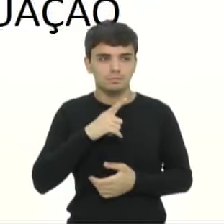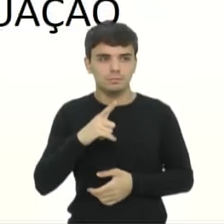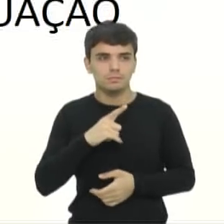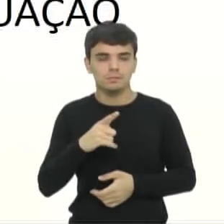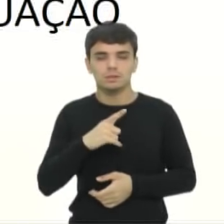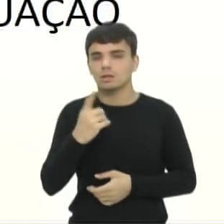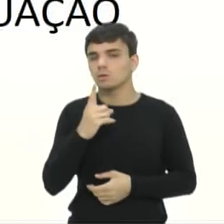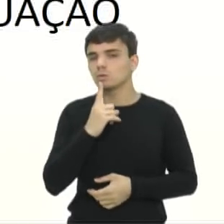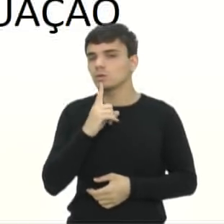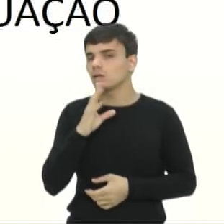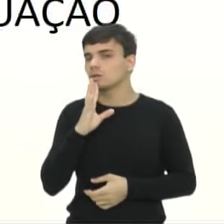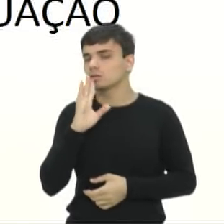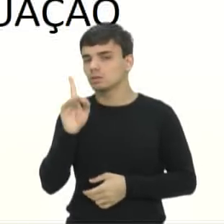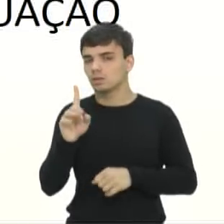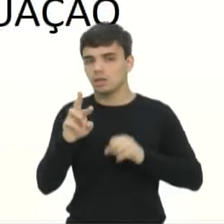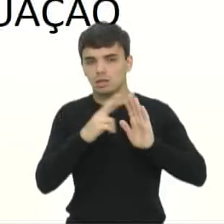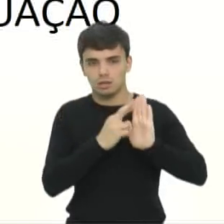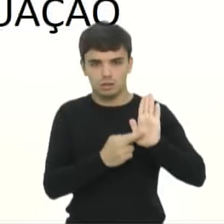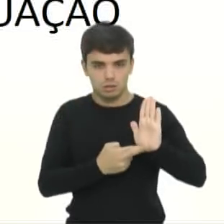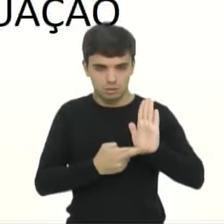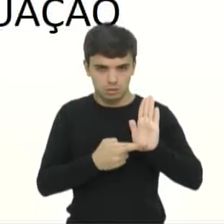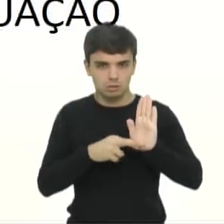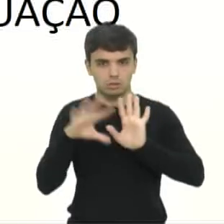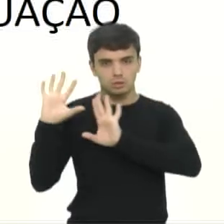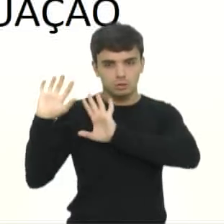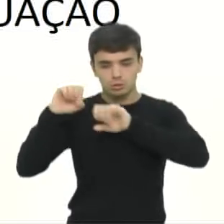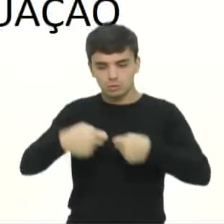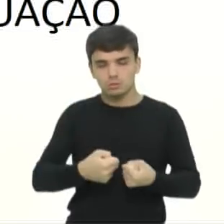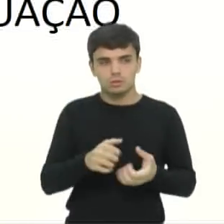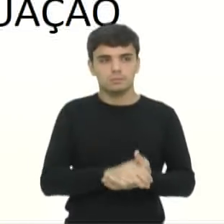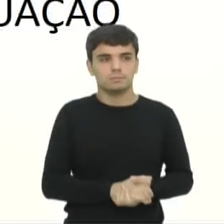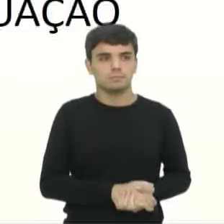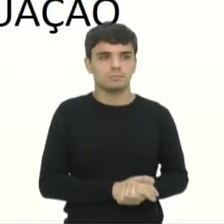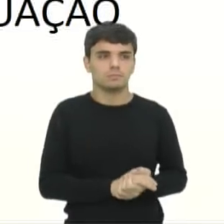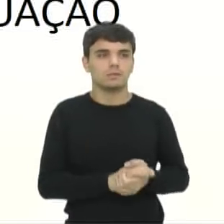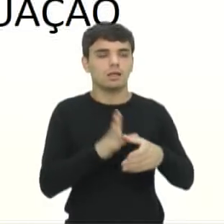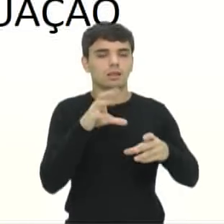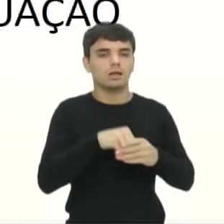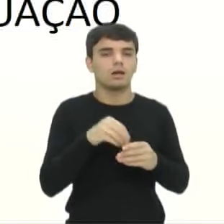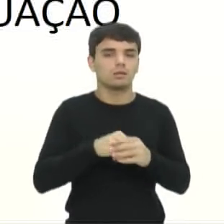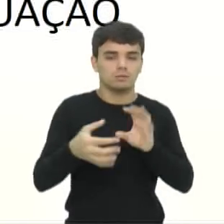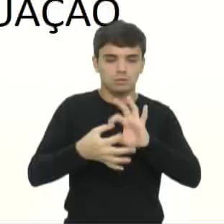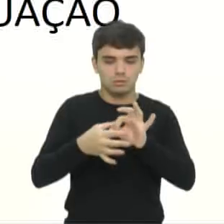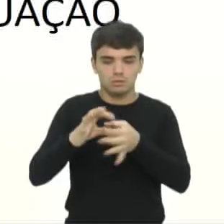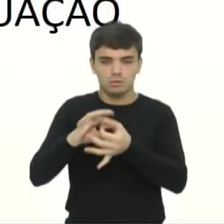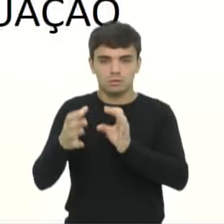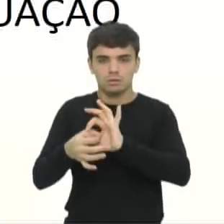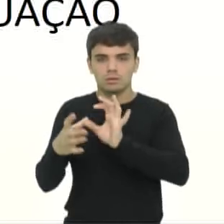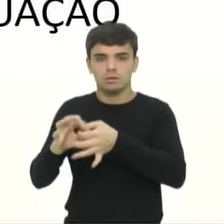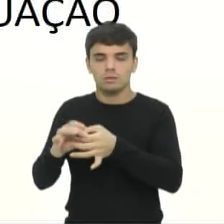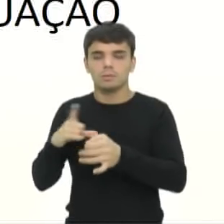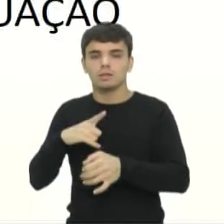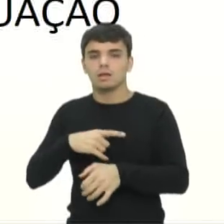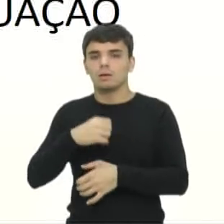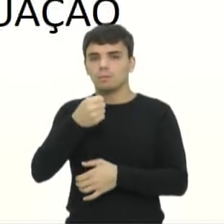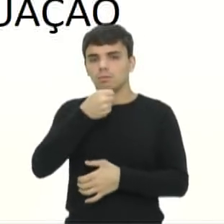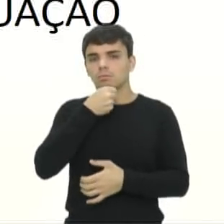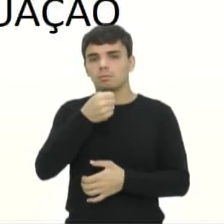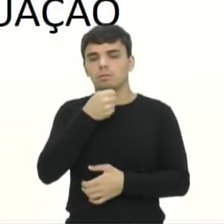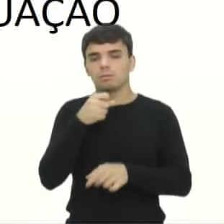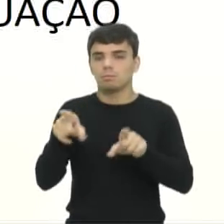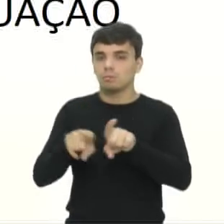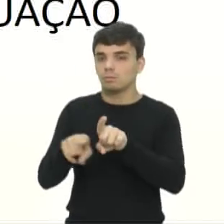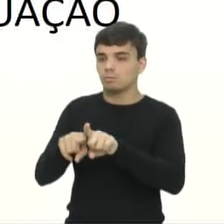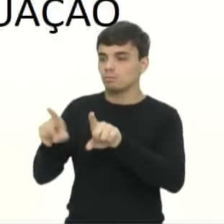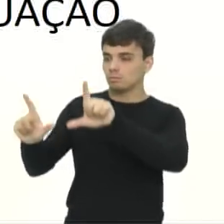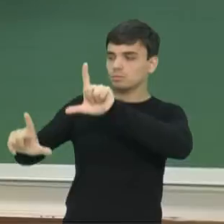regras do judô, então vamos estar detalhando as regras do judô. Aqui, por dentro das Olimpíadas, então são um quadro, aqui é um quadro de reportagens de TV, né? Que nós vamos estar